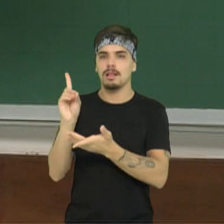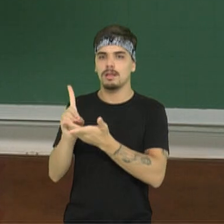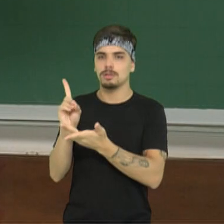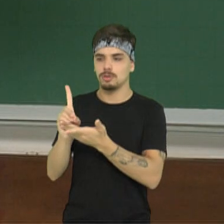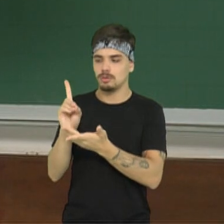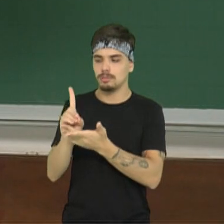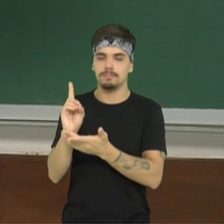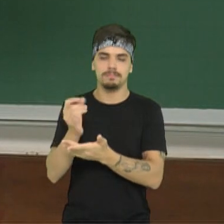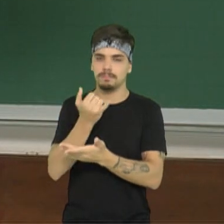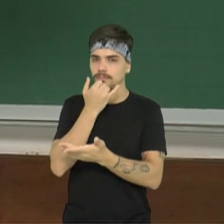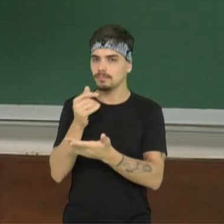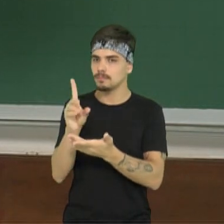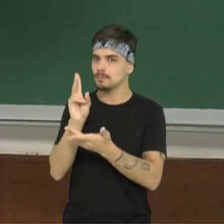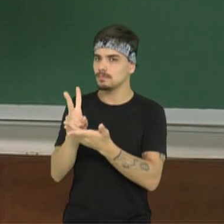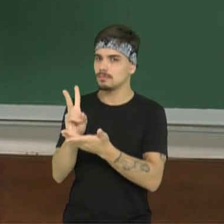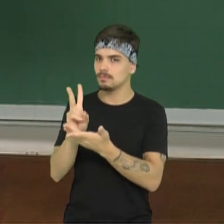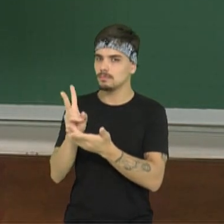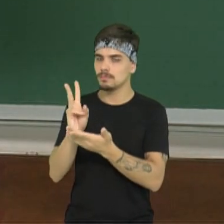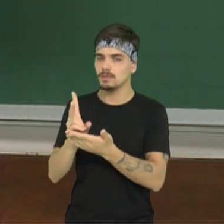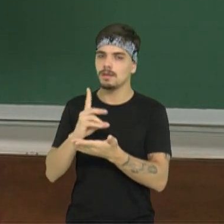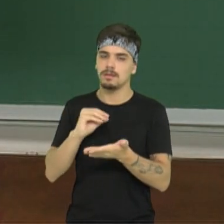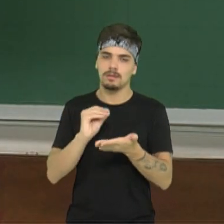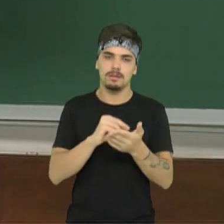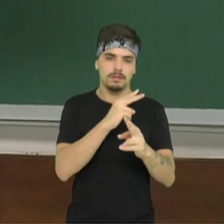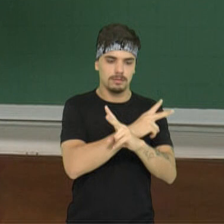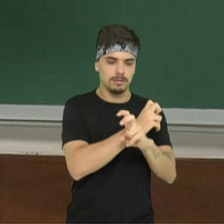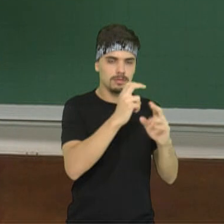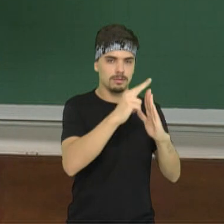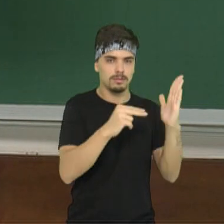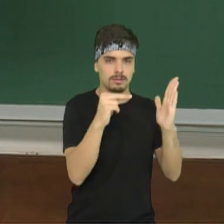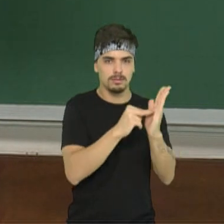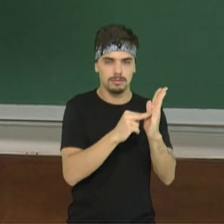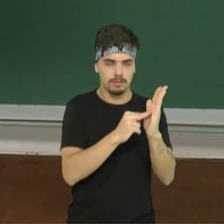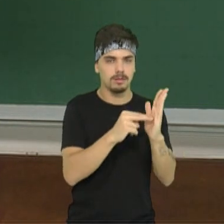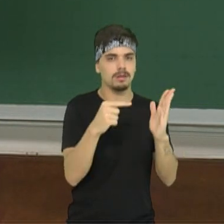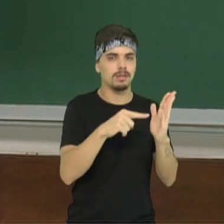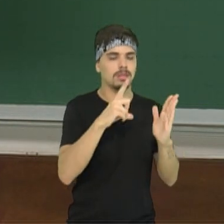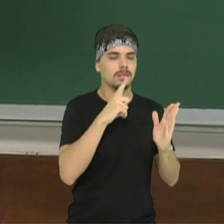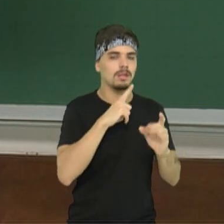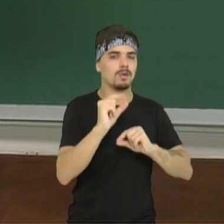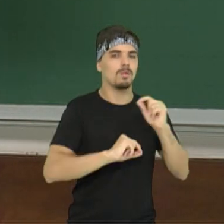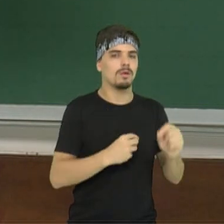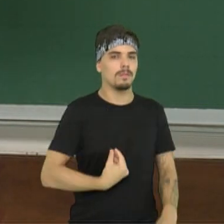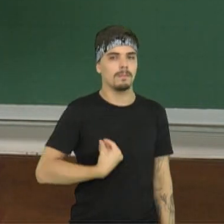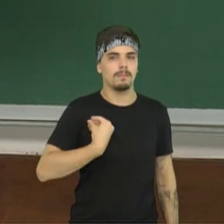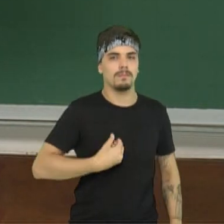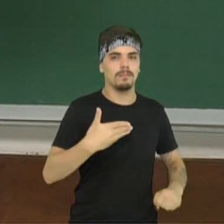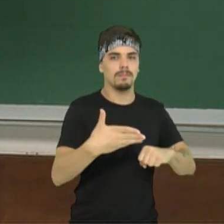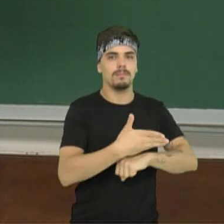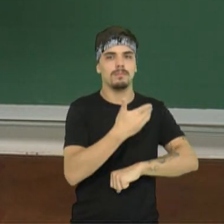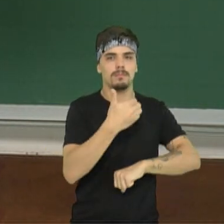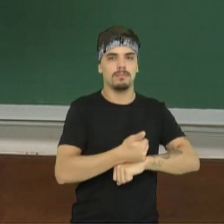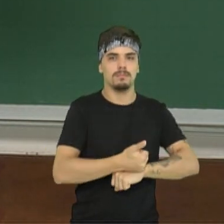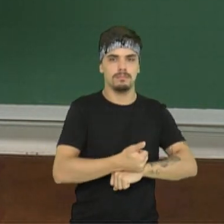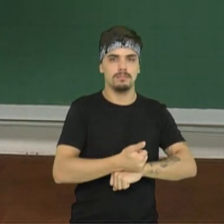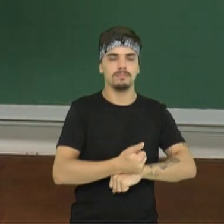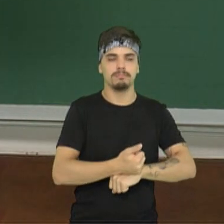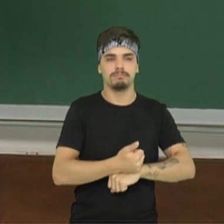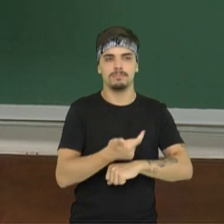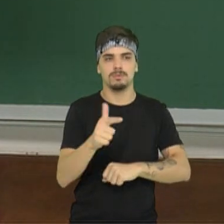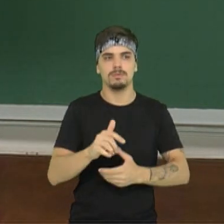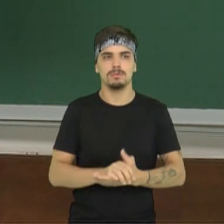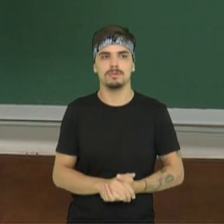de povos nativos, com exceção de Austrália e Nova Zelândia, onde nós temos a presença do colonizador inglês. As demais